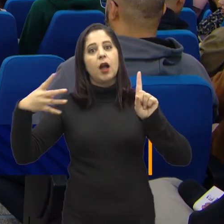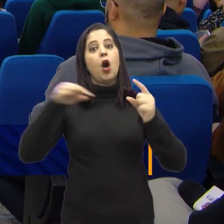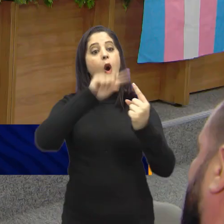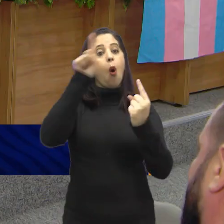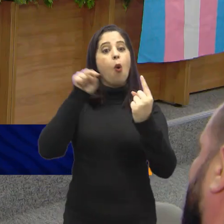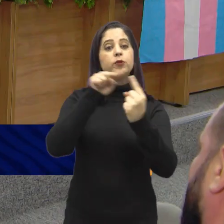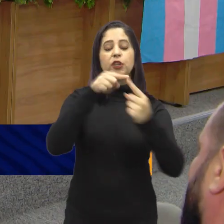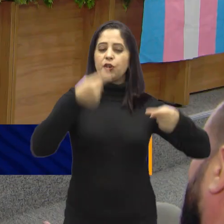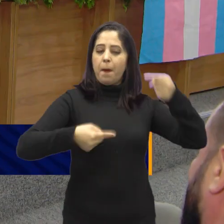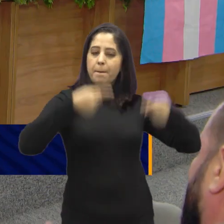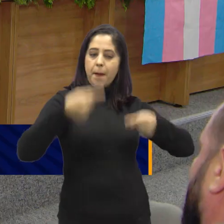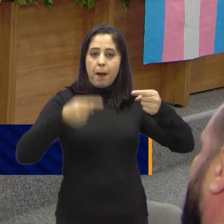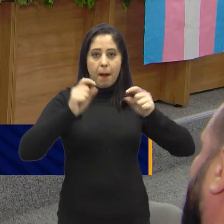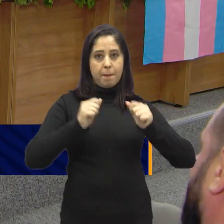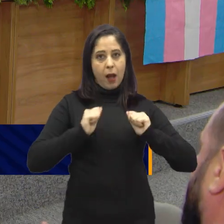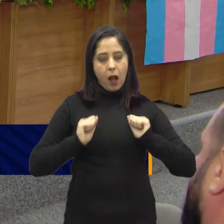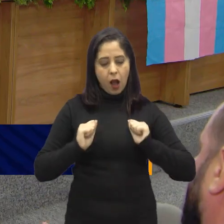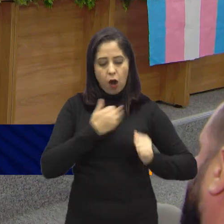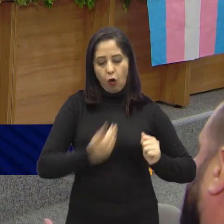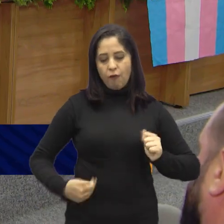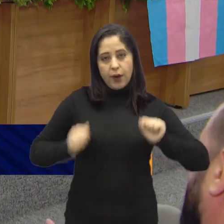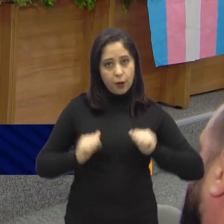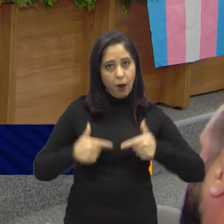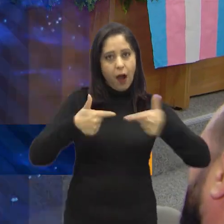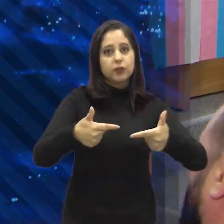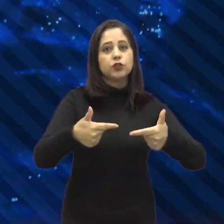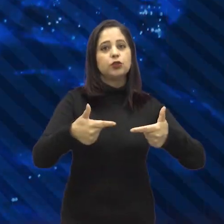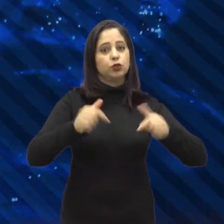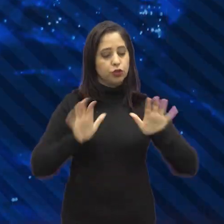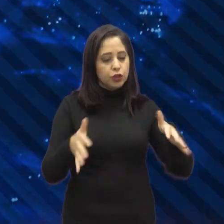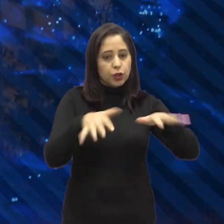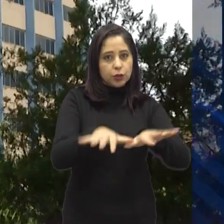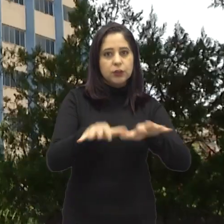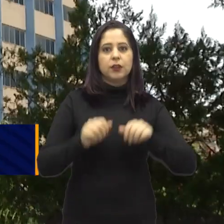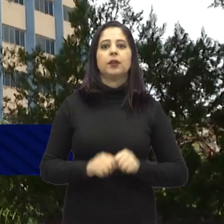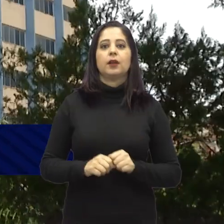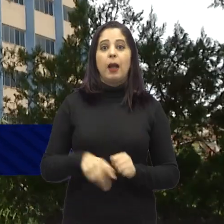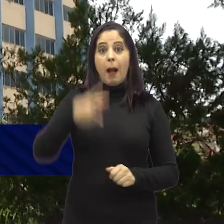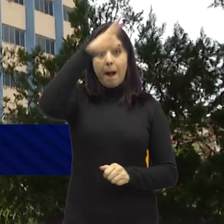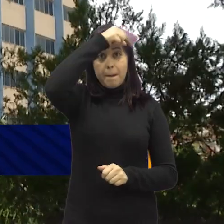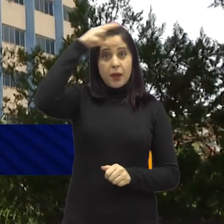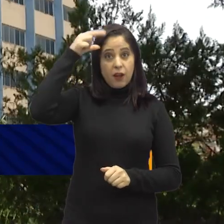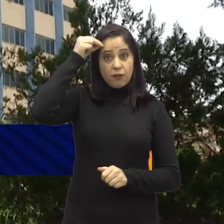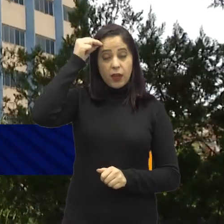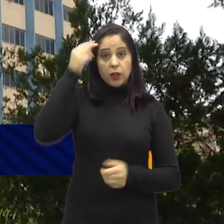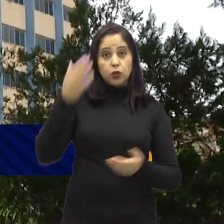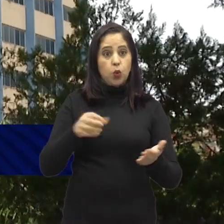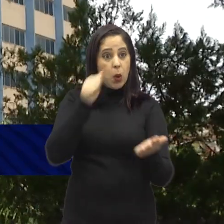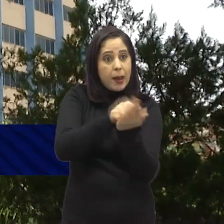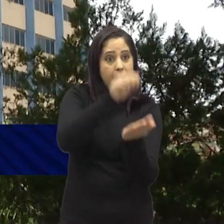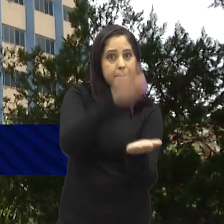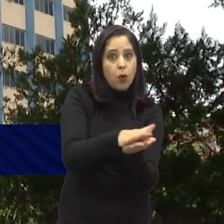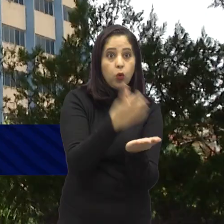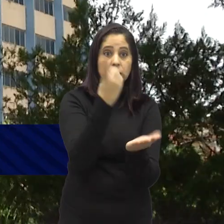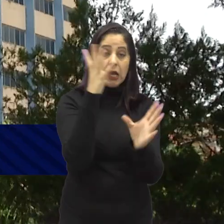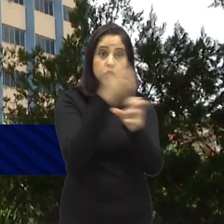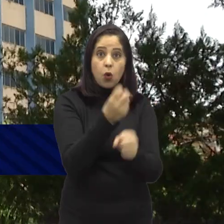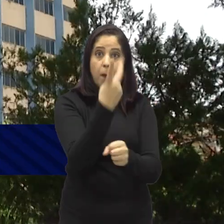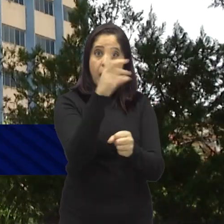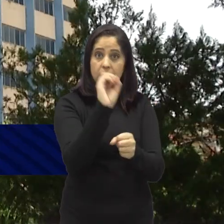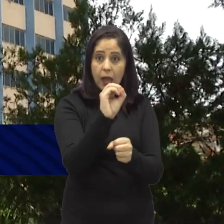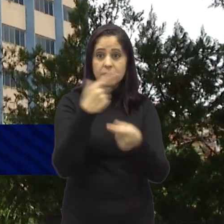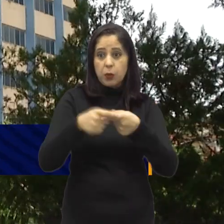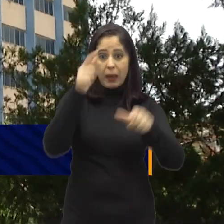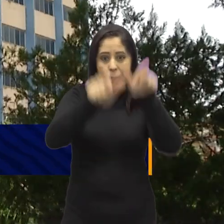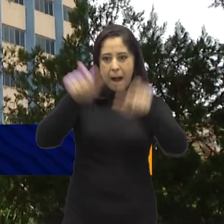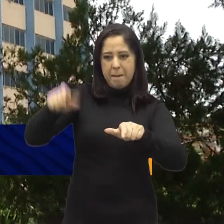LGBTQIAP+, discute políticas públicas inclusivas. Prefeitura de São José registra 10 autuações de descarte irregular